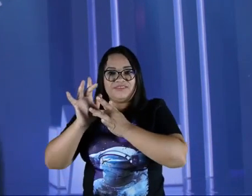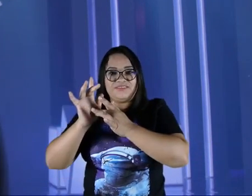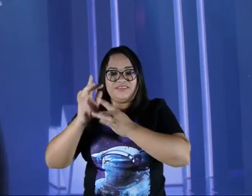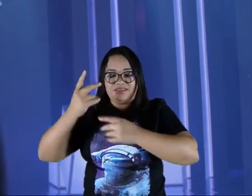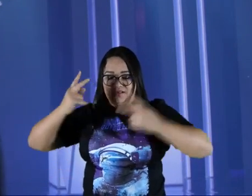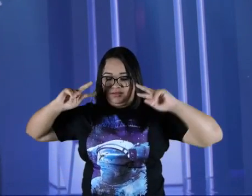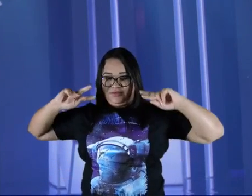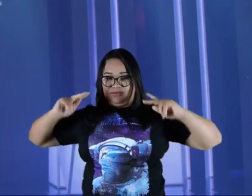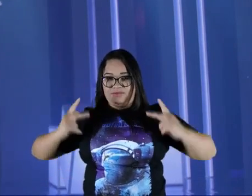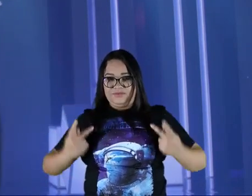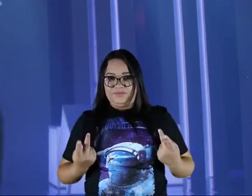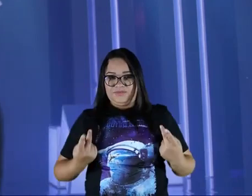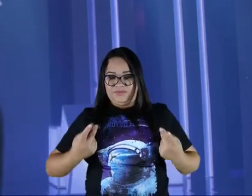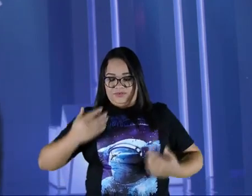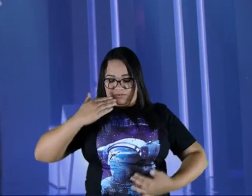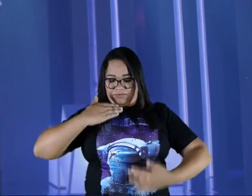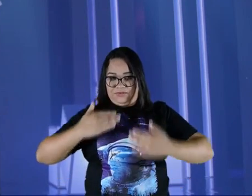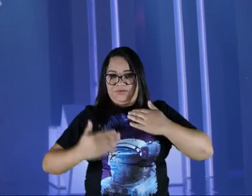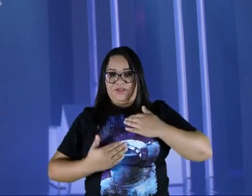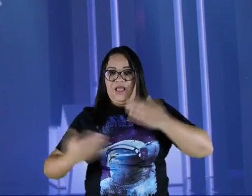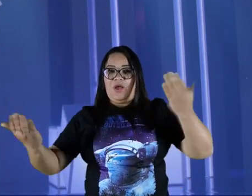aqui em mim.